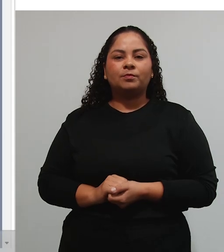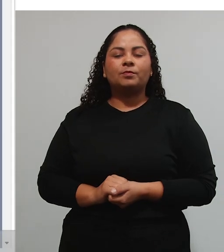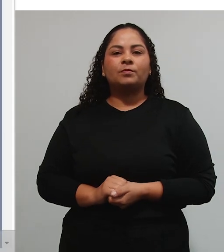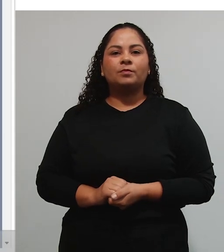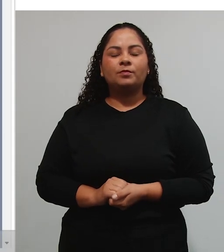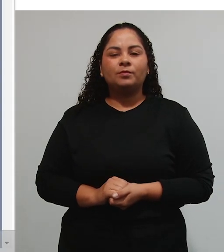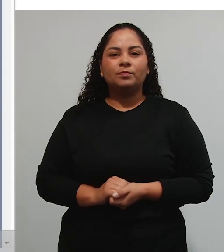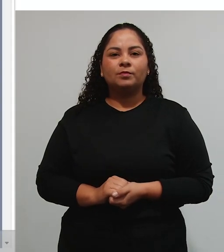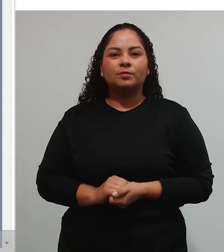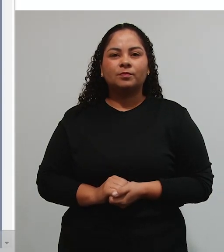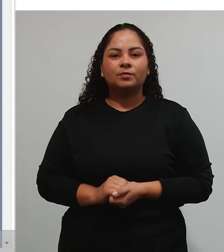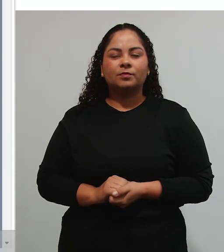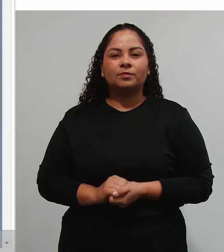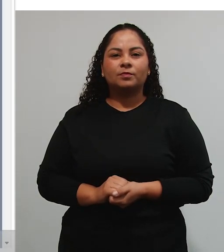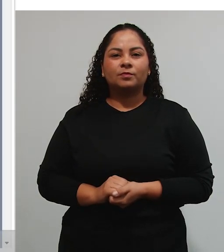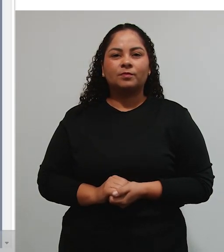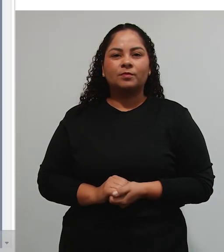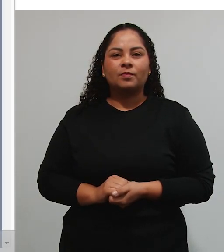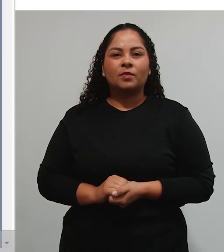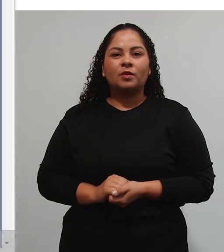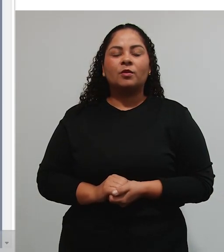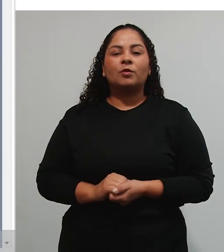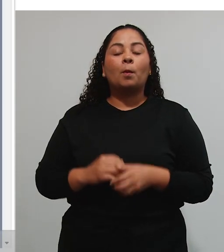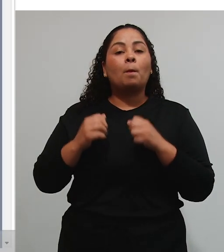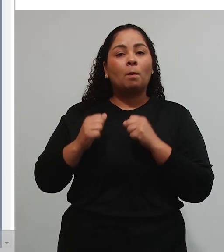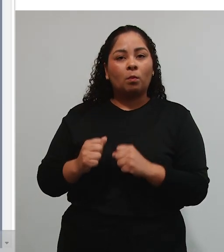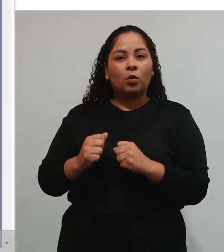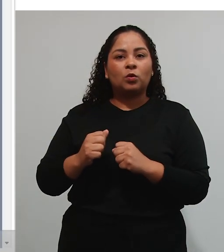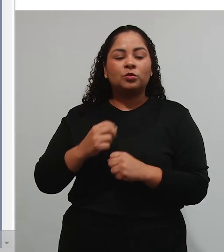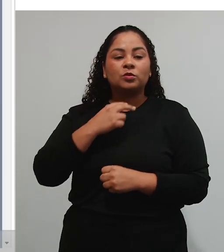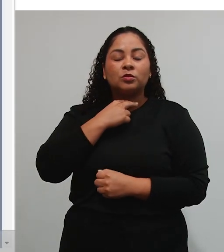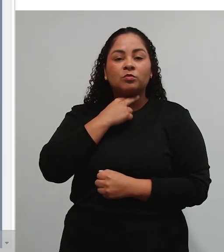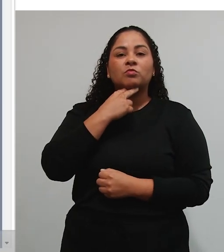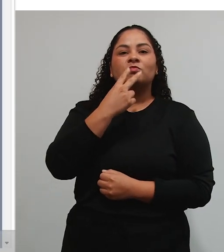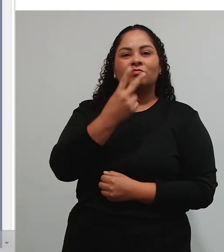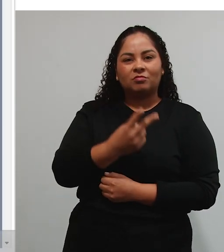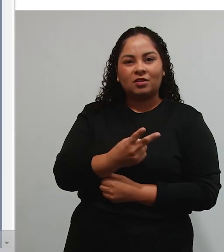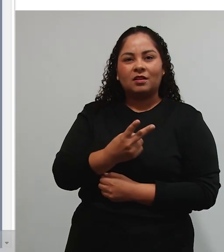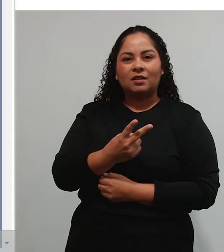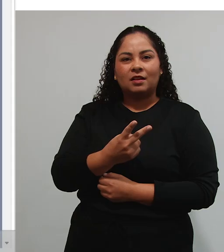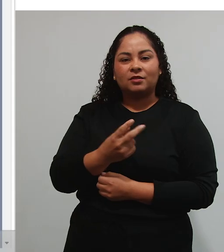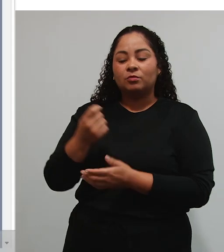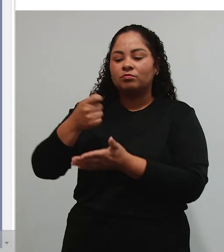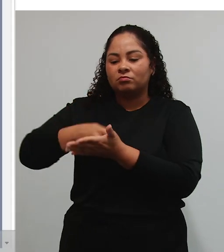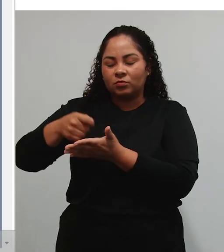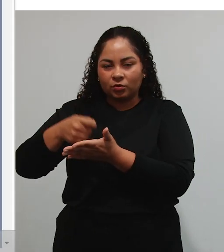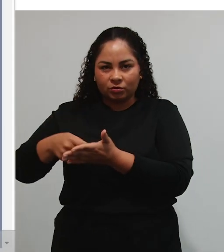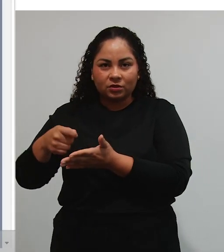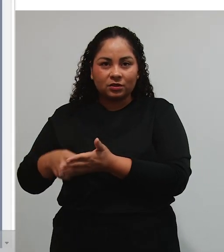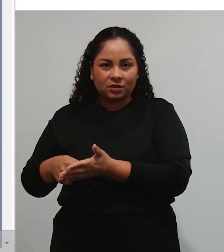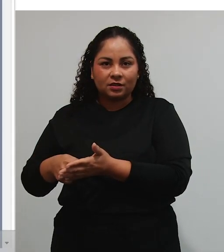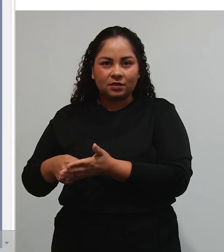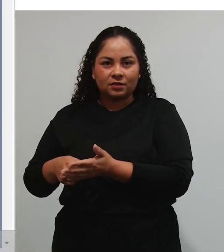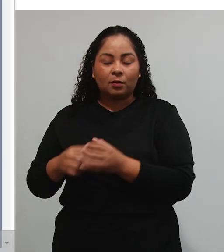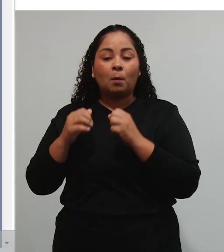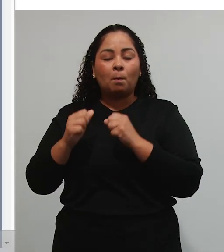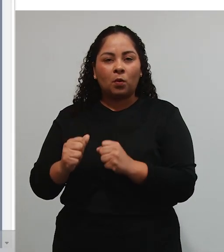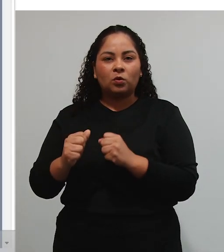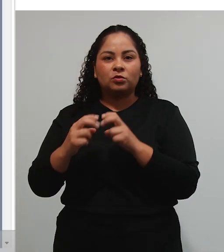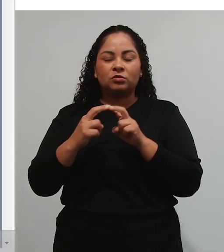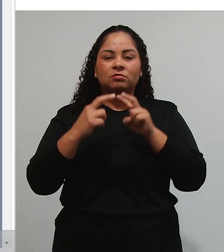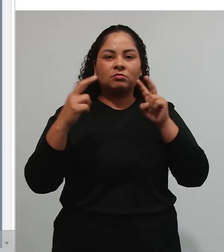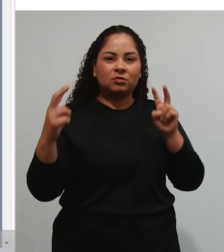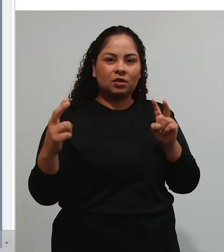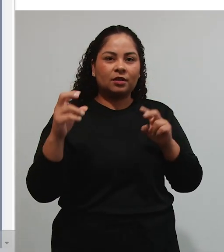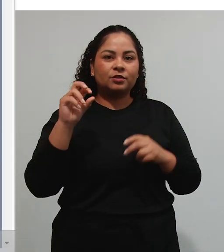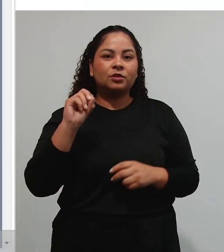junto. Então, multissensoriais, verbal, não verbal, visão, fala, audição e com entrevistas online ou